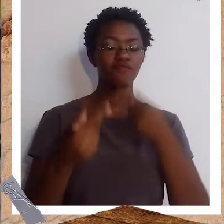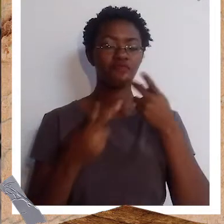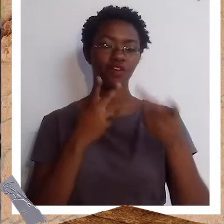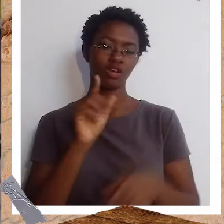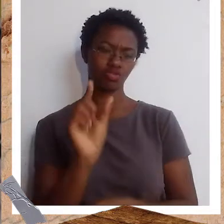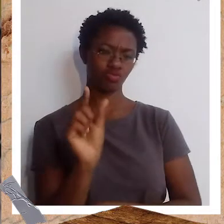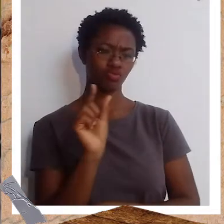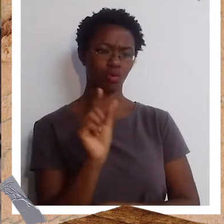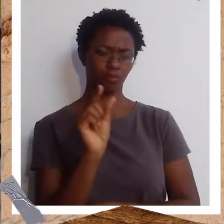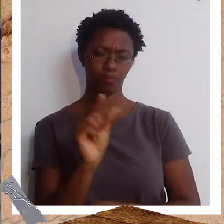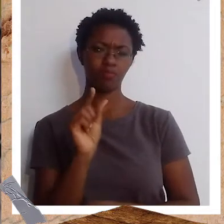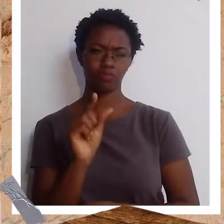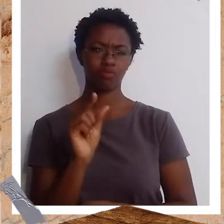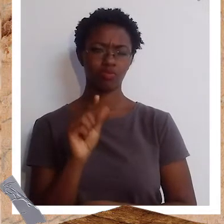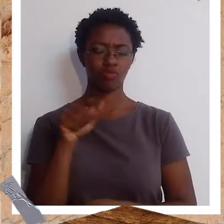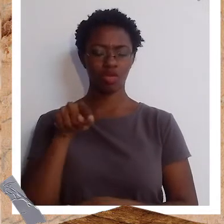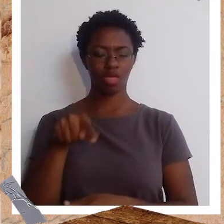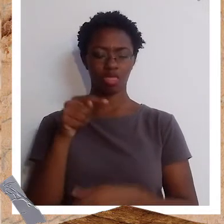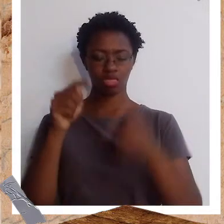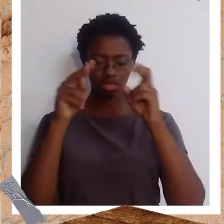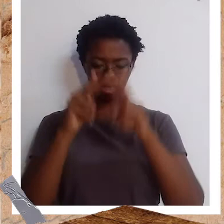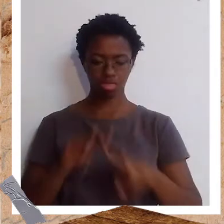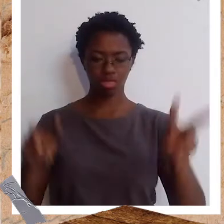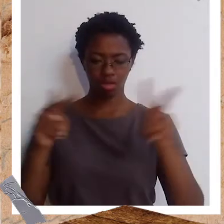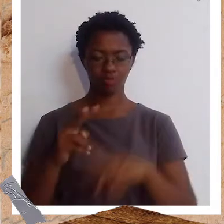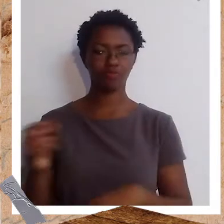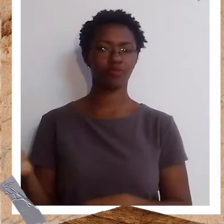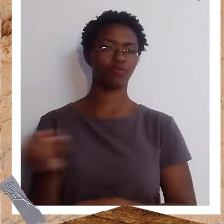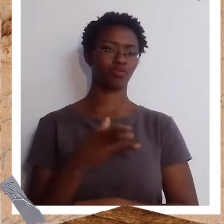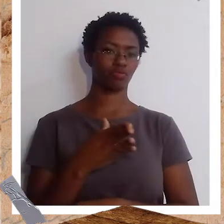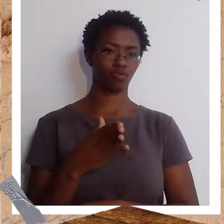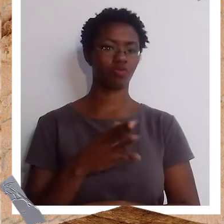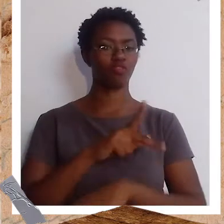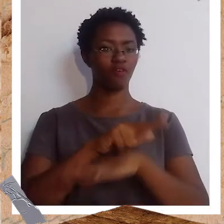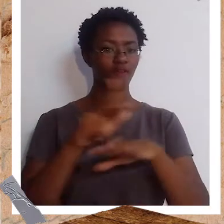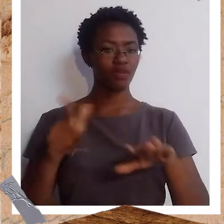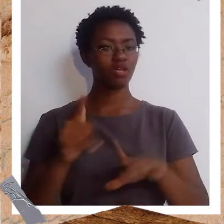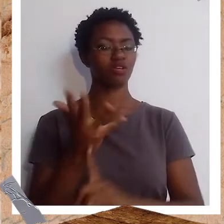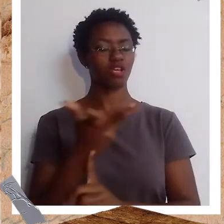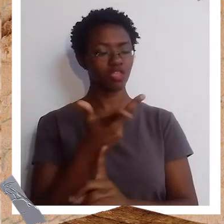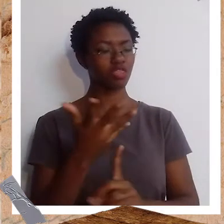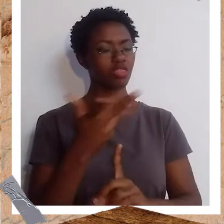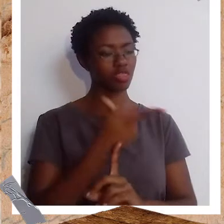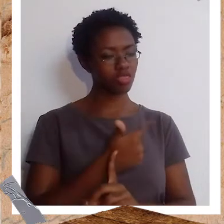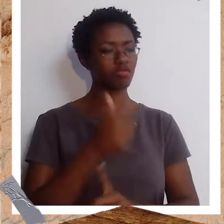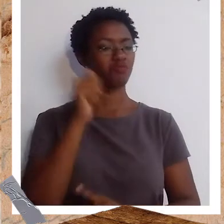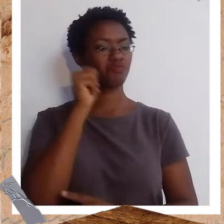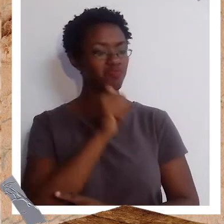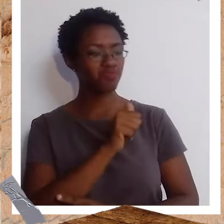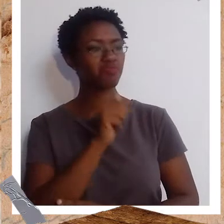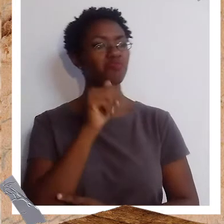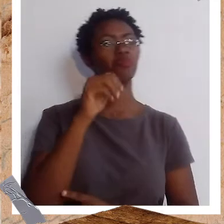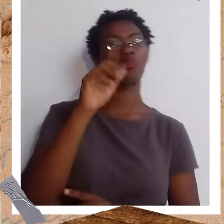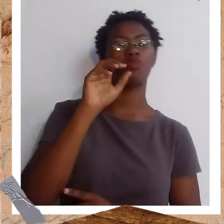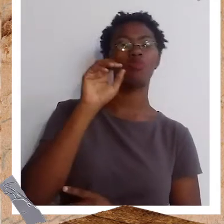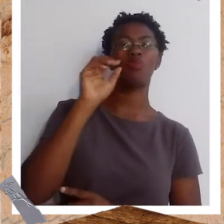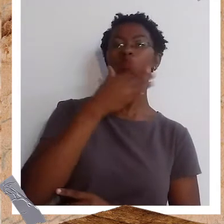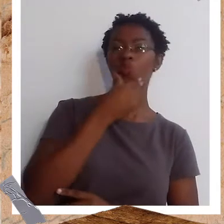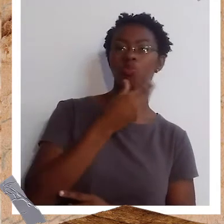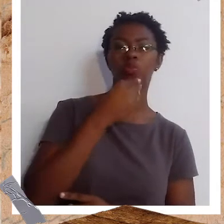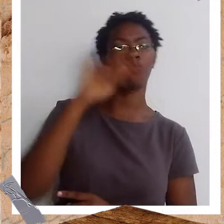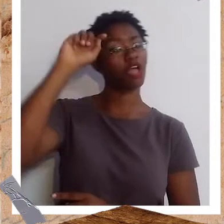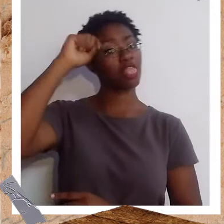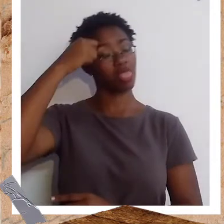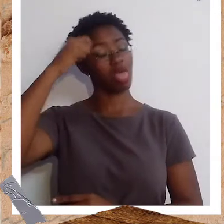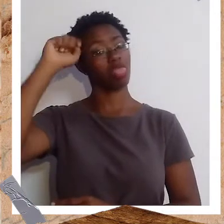um pouco sobre essa cena atual de tantas artistas negras e negros, né, que a